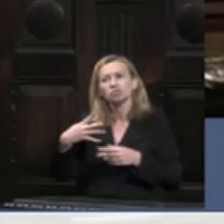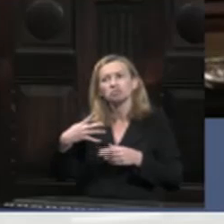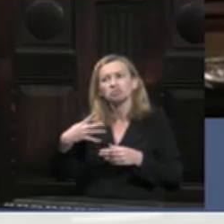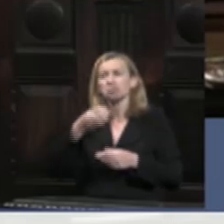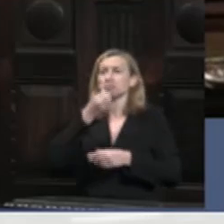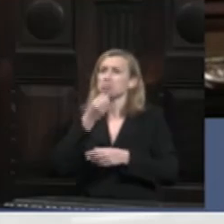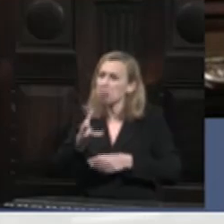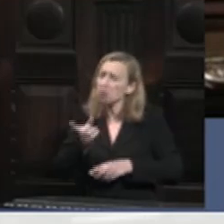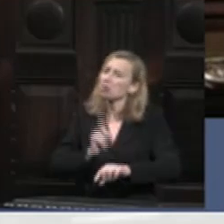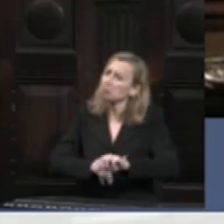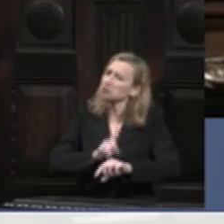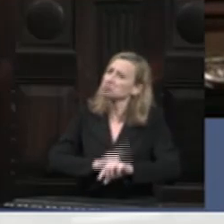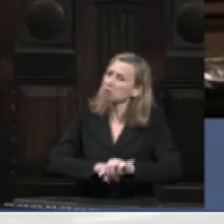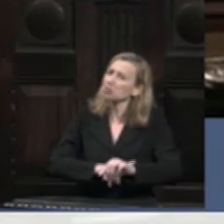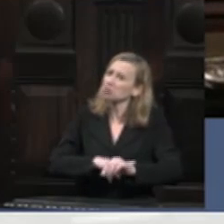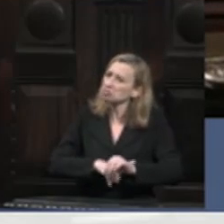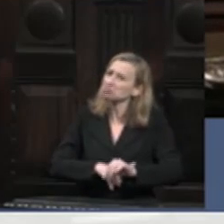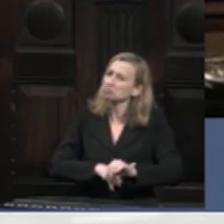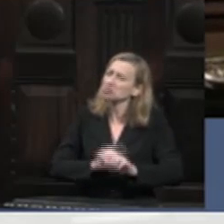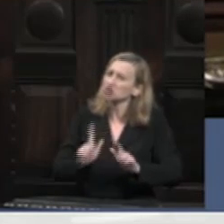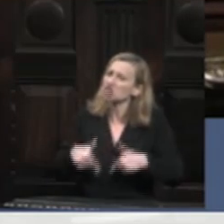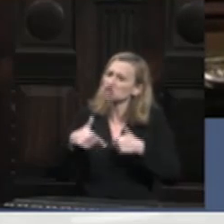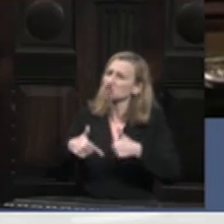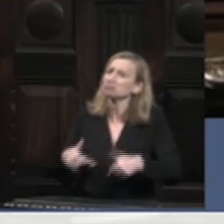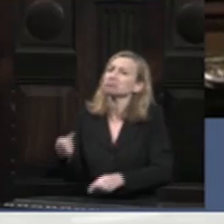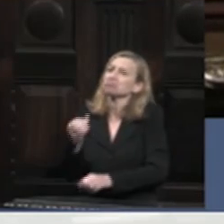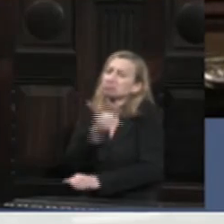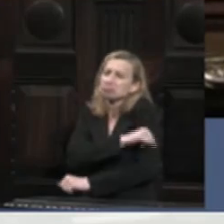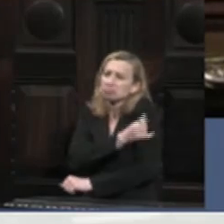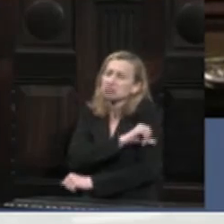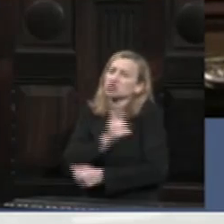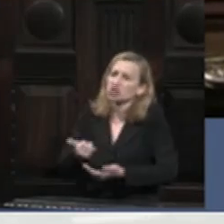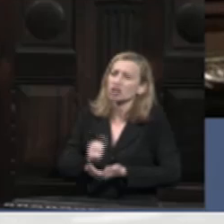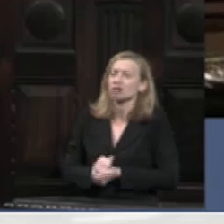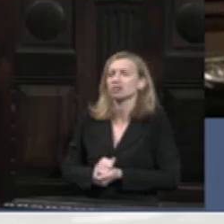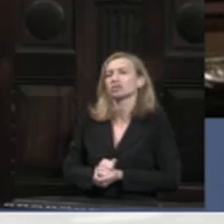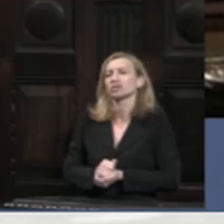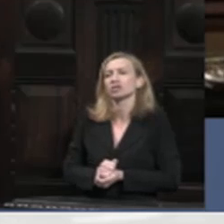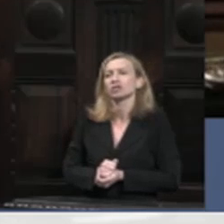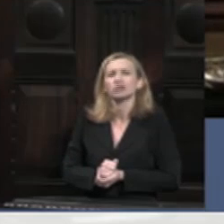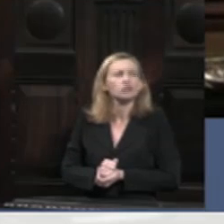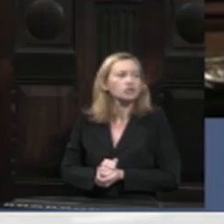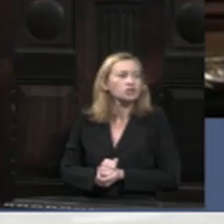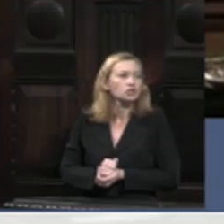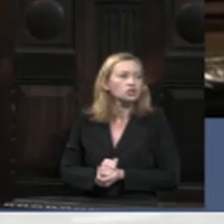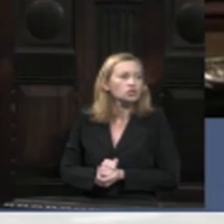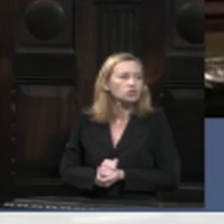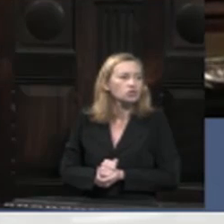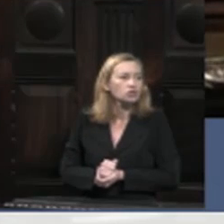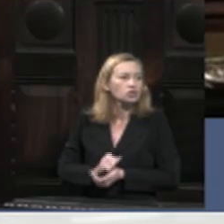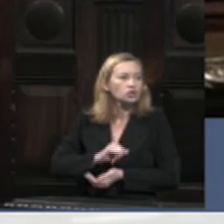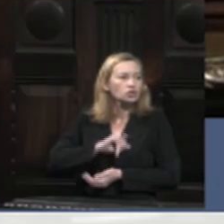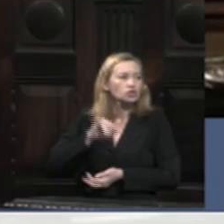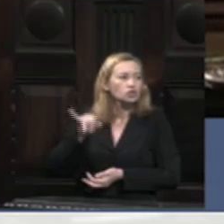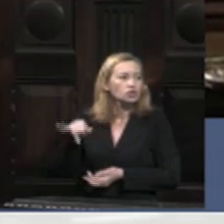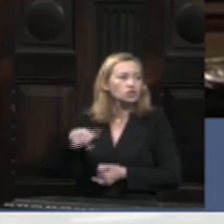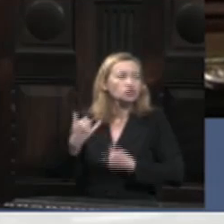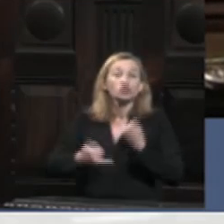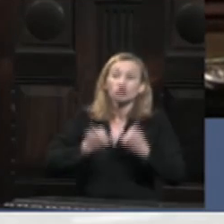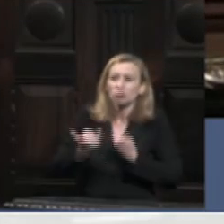para a superação da agenda econômica que já estão postos e que vão depender do resultado das eleições presidenciais em